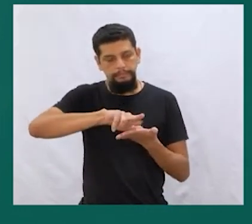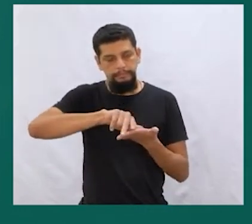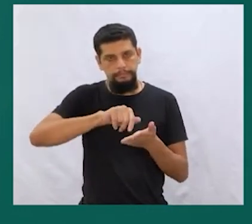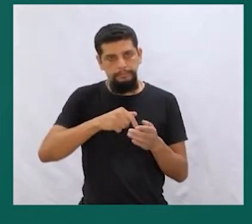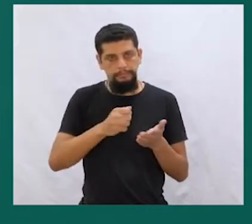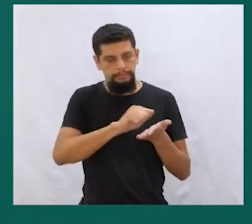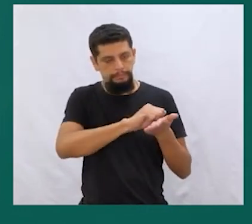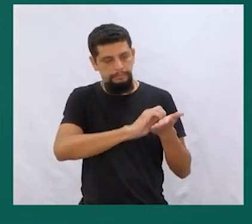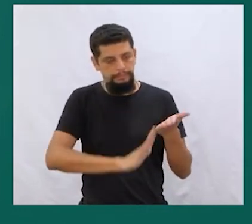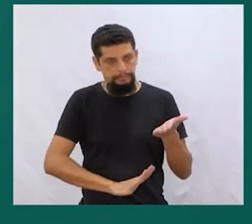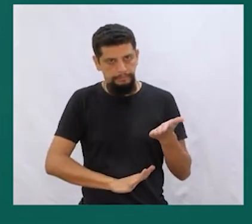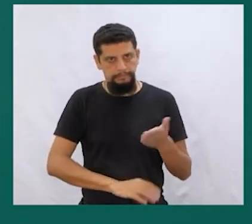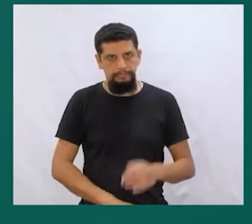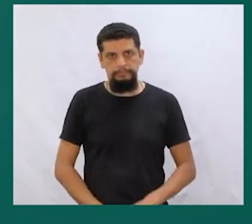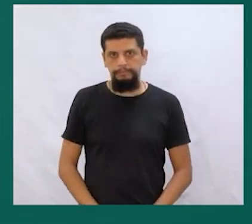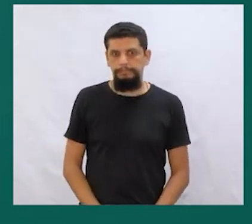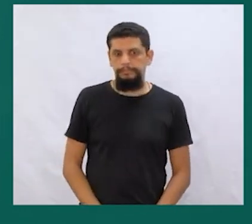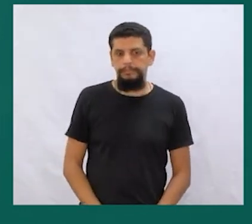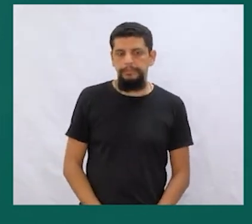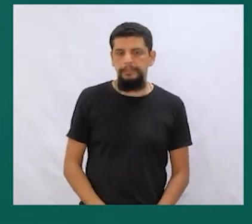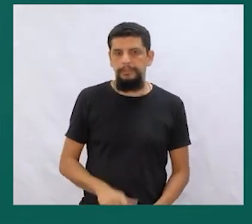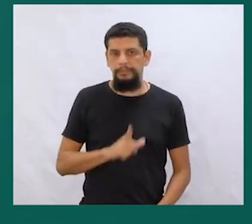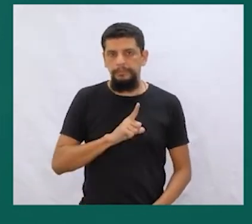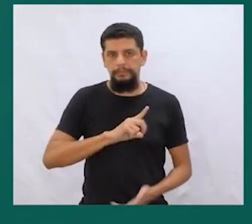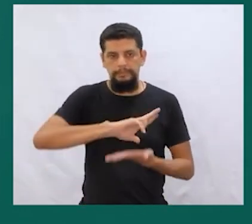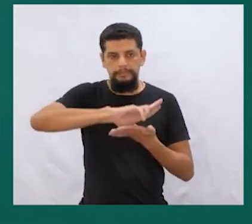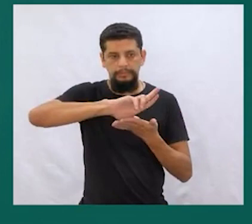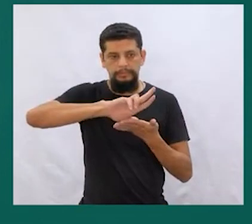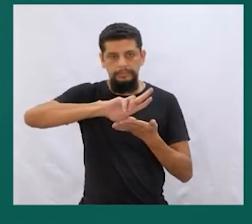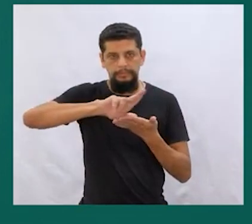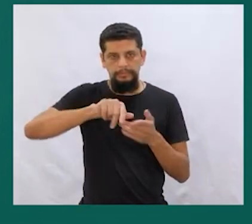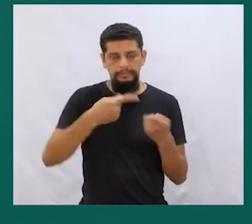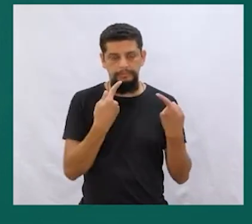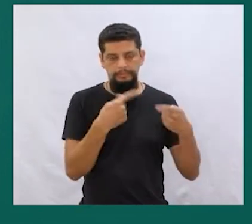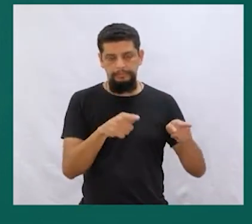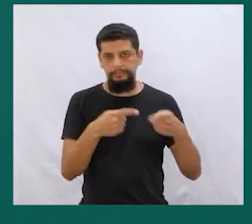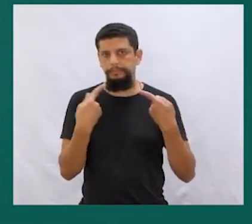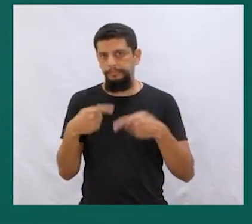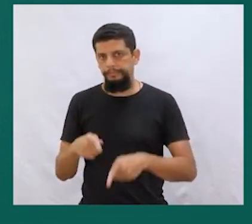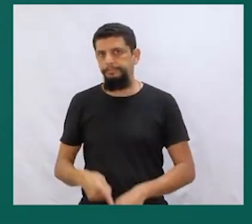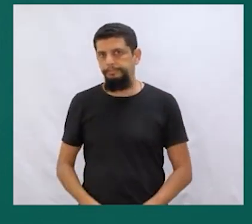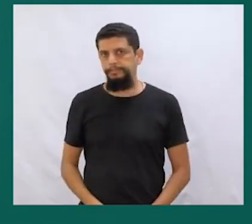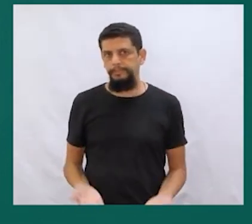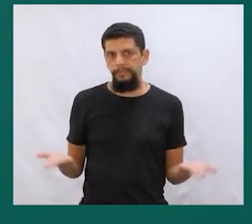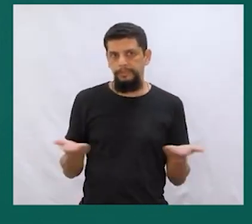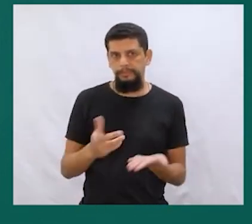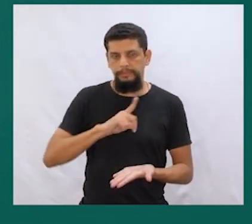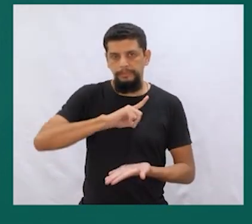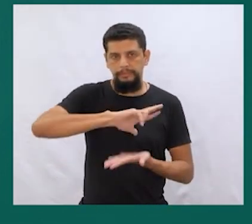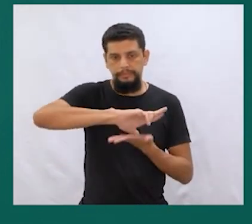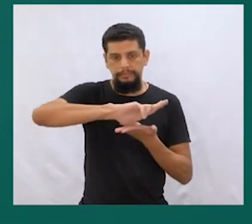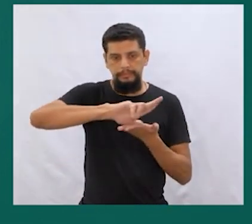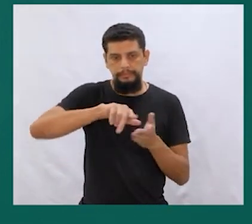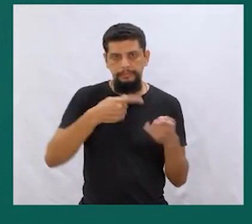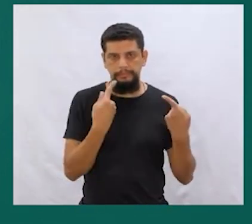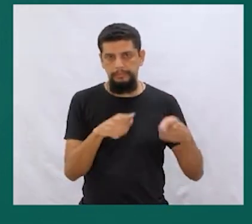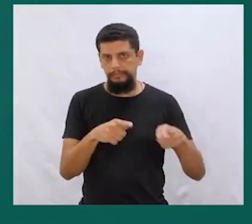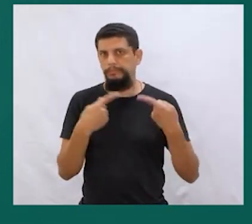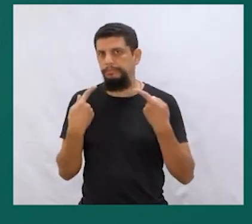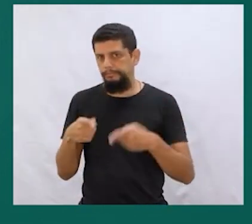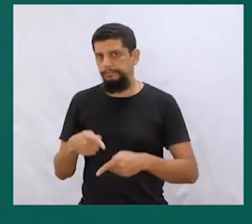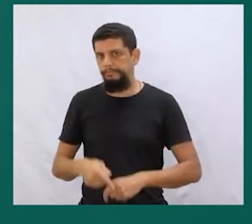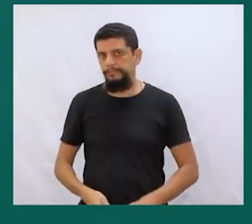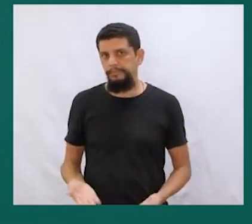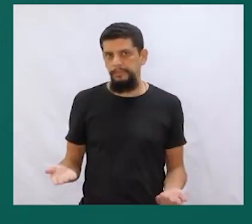atividade. Terminamos a construção do nosso alfabeto móvel. E fizemos os desafios. Bastante. Hoje teve bastante